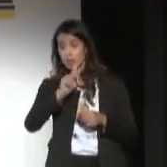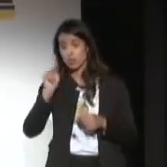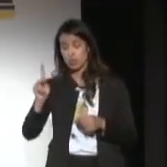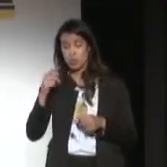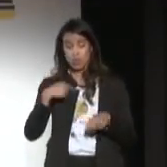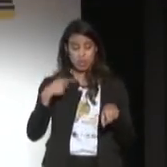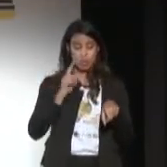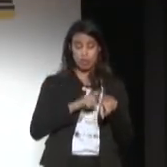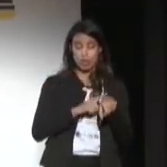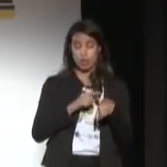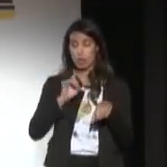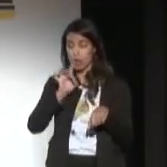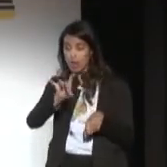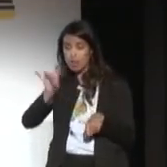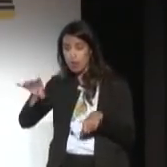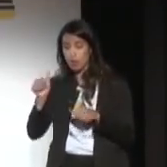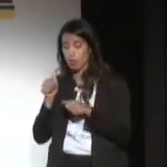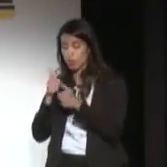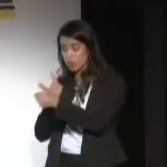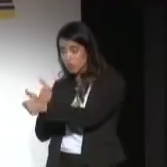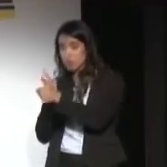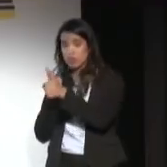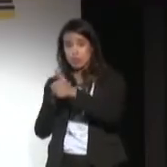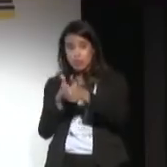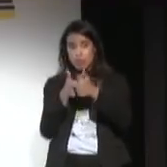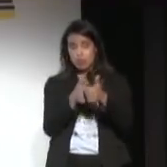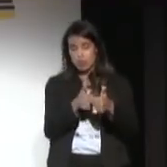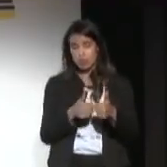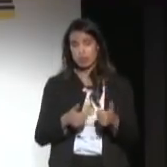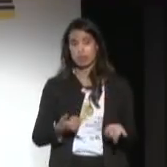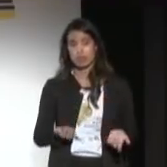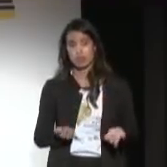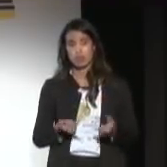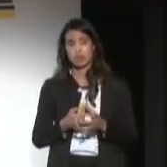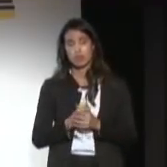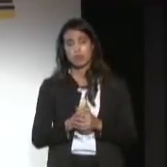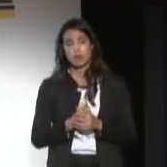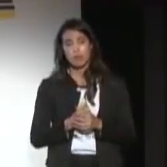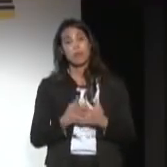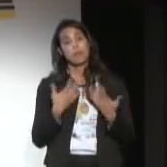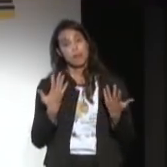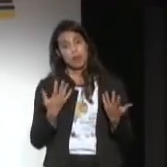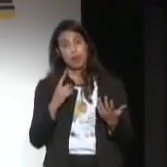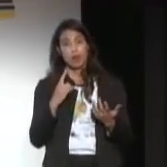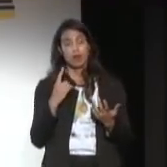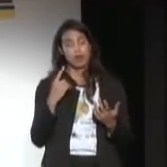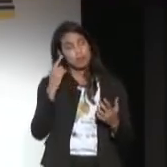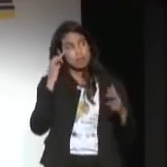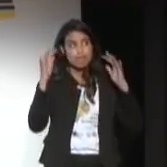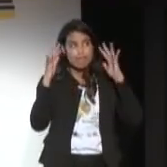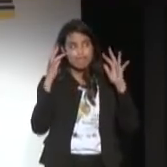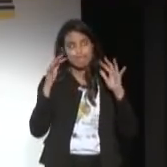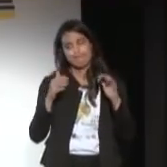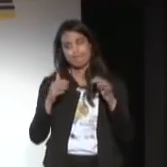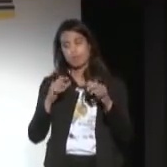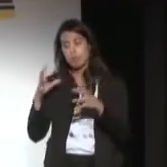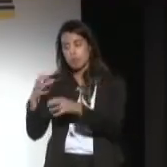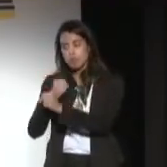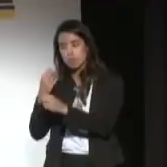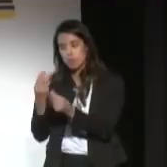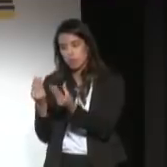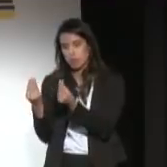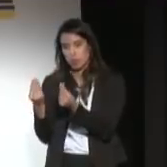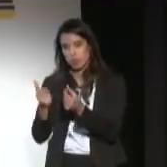acompanhar todos em tempo que funciona para eles, no tempo da discussão. Então, a gente encontrou um caminho que é o seguinte: